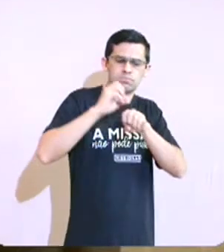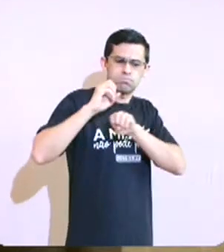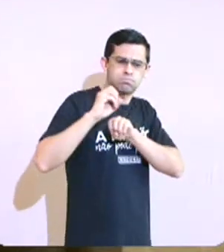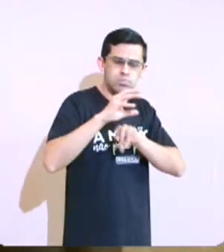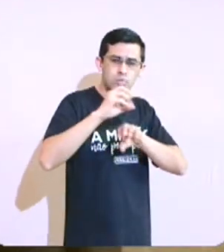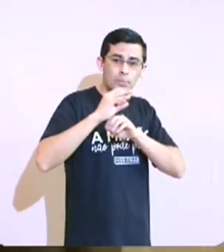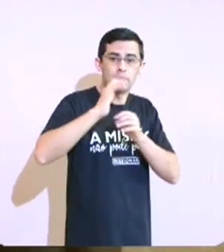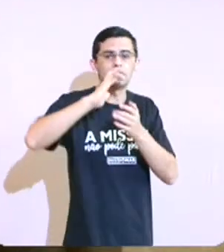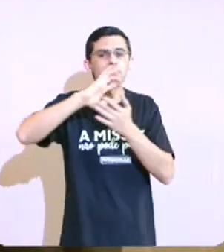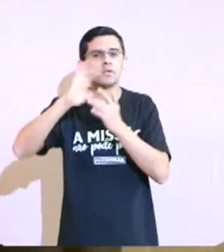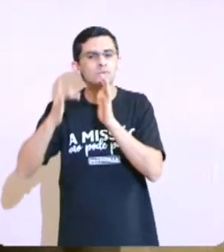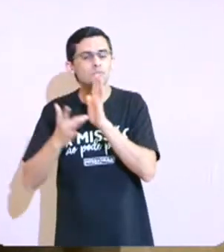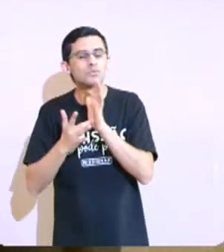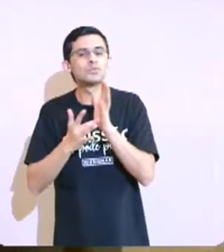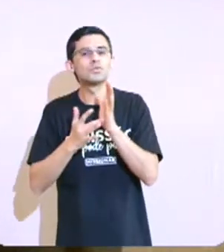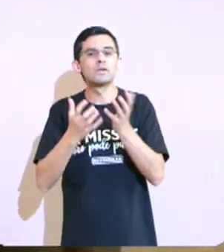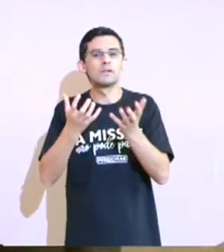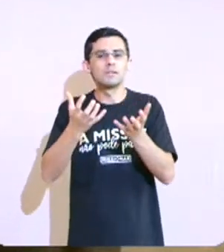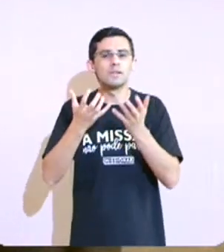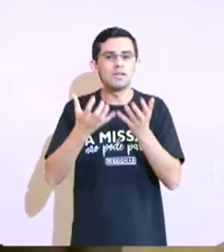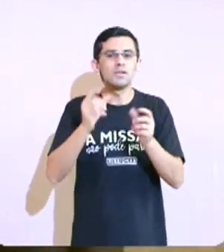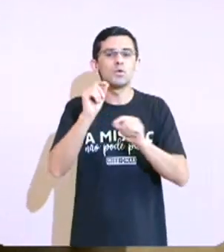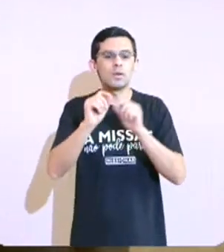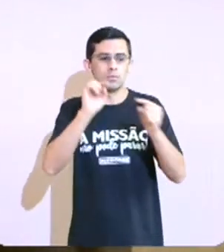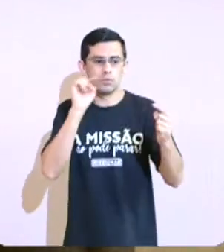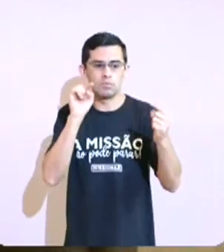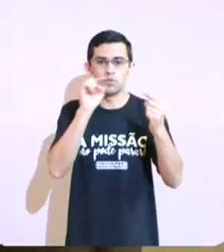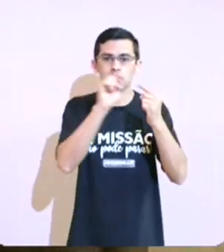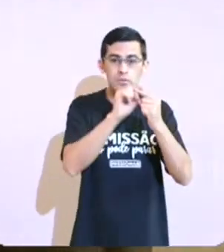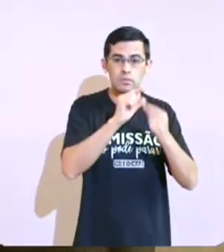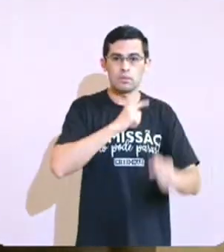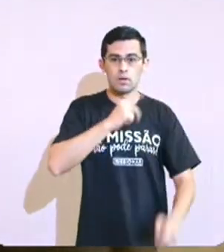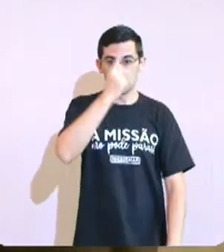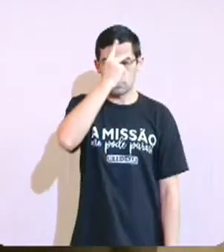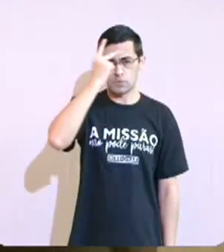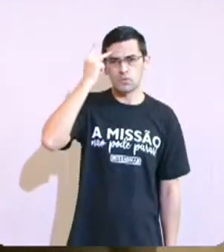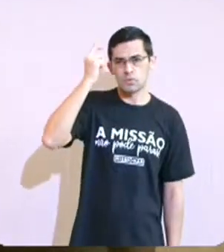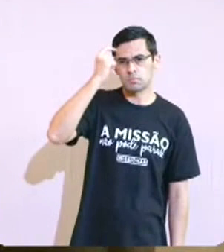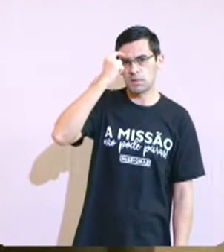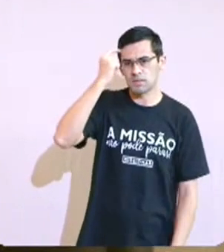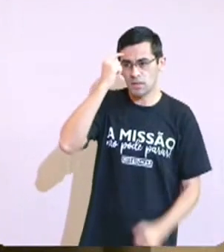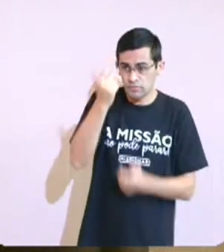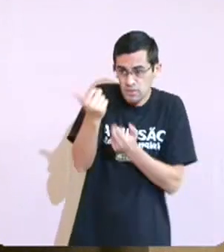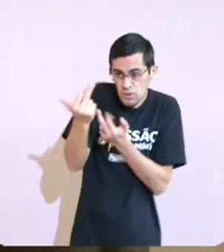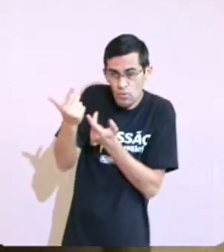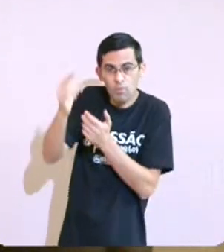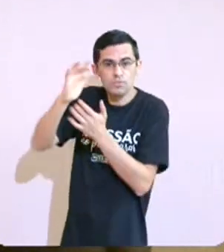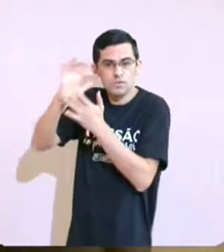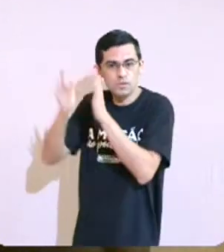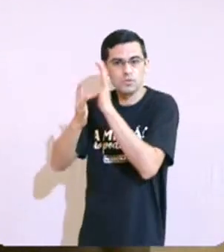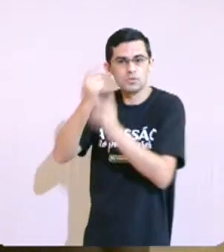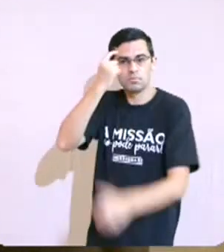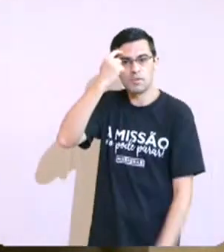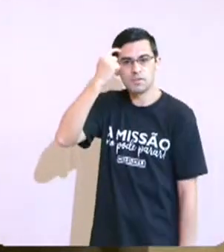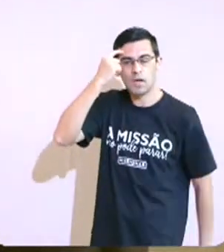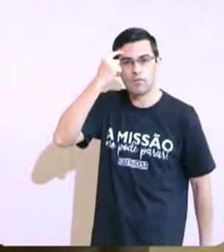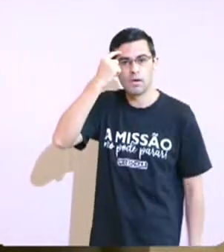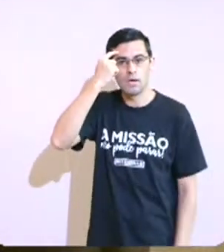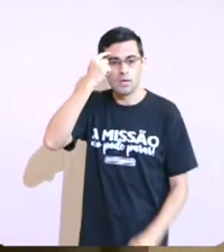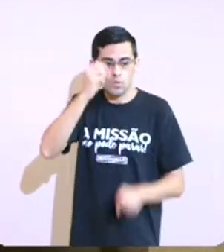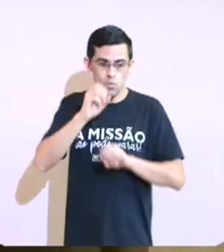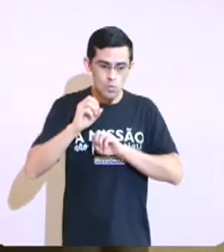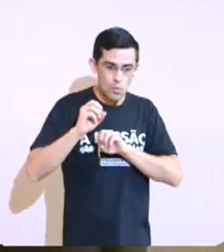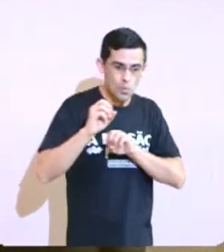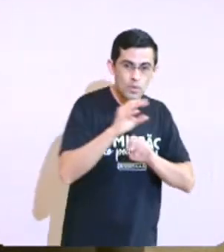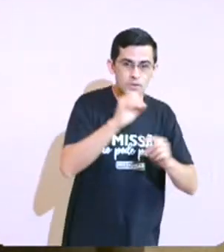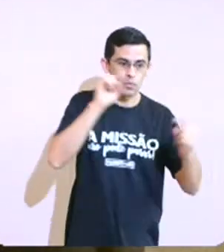Jesus buscava alcançar o objetivo de ver as pessoas pensarem como ele pensava. O ensino com